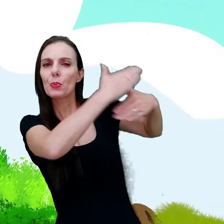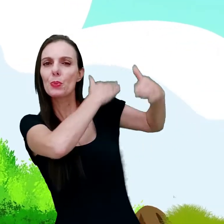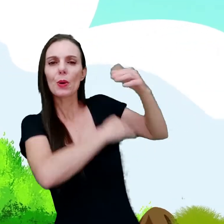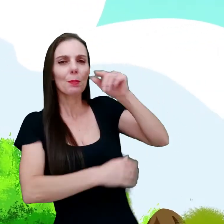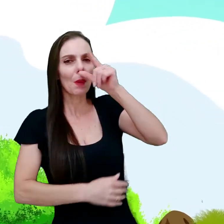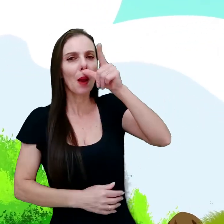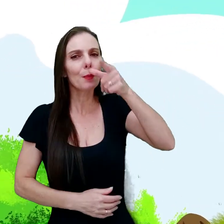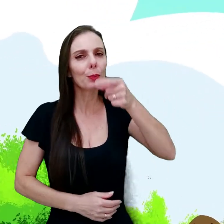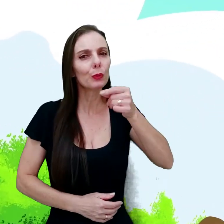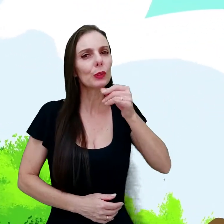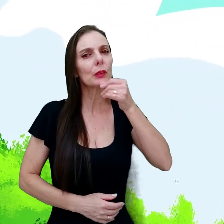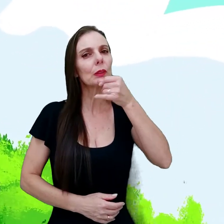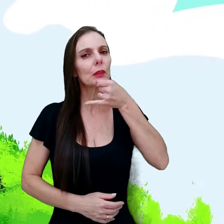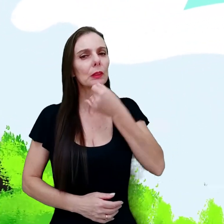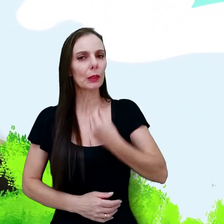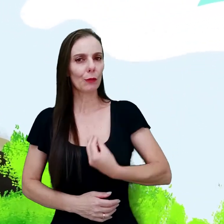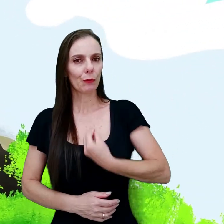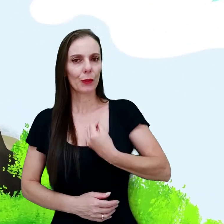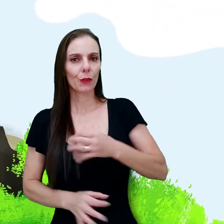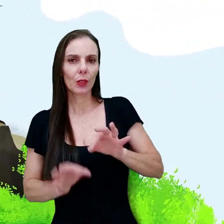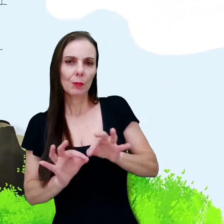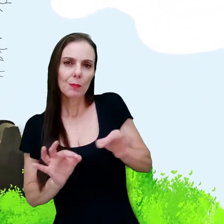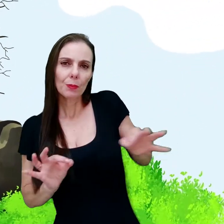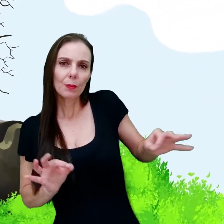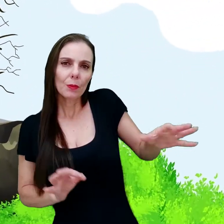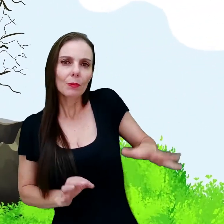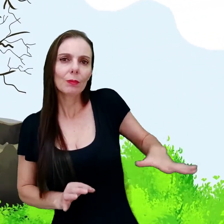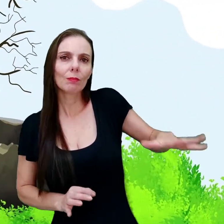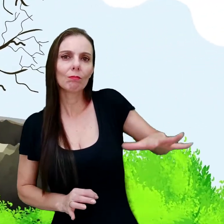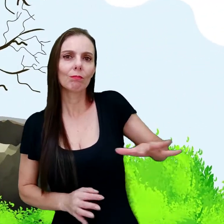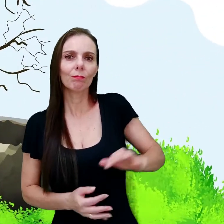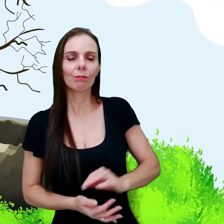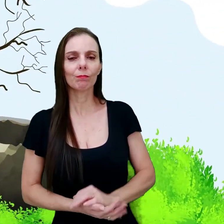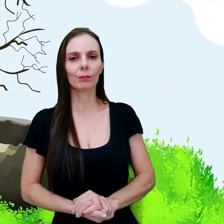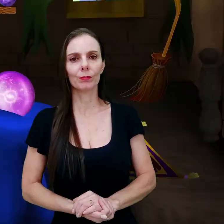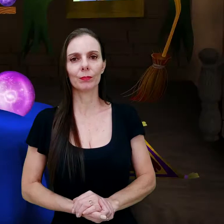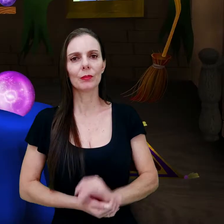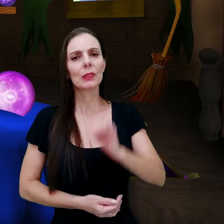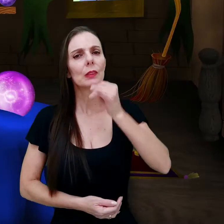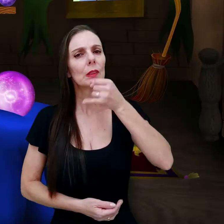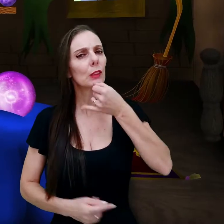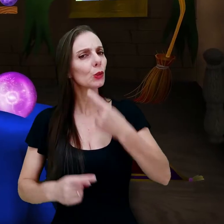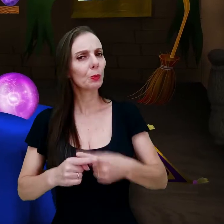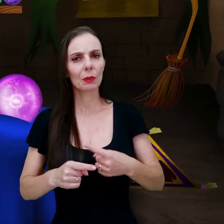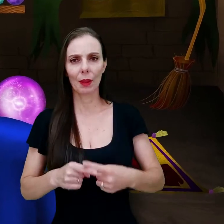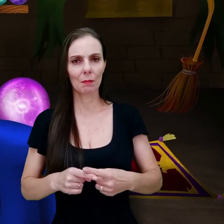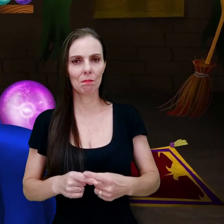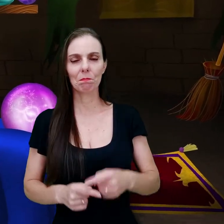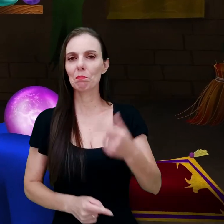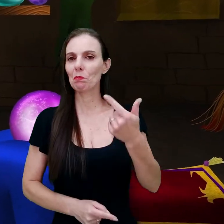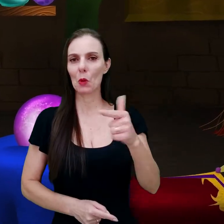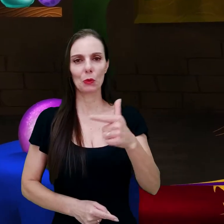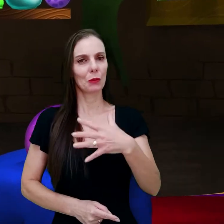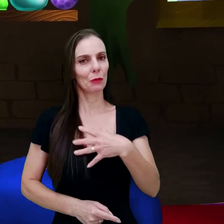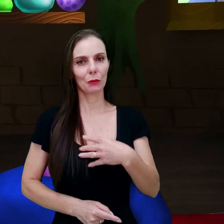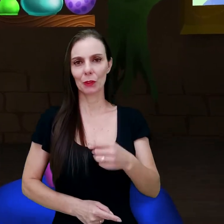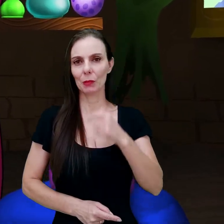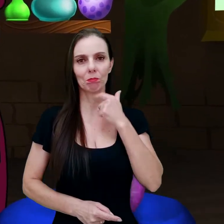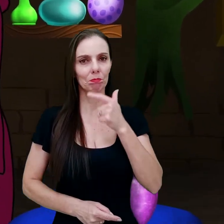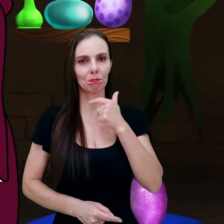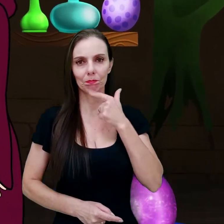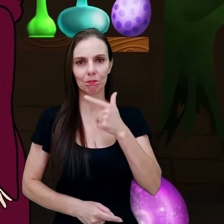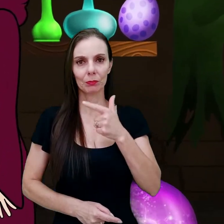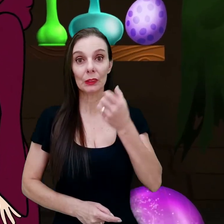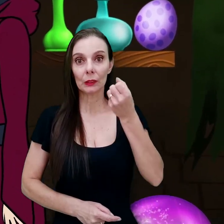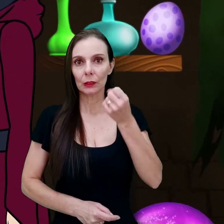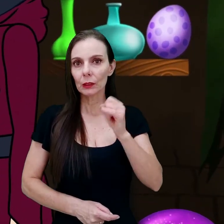Era uma vez uma bruxa muito triste que vivia em uma terra distante. O motivo da sua tristeza é que ela